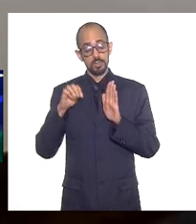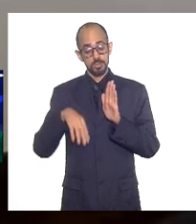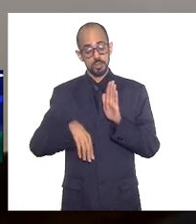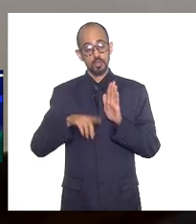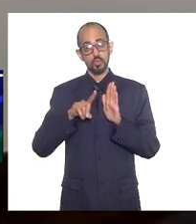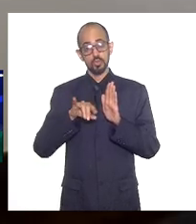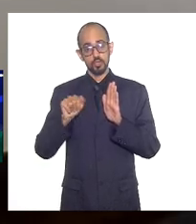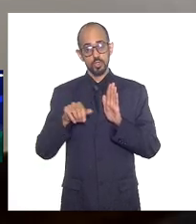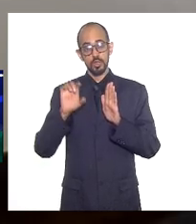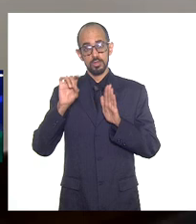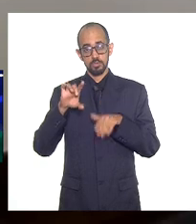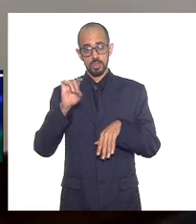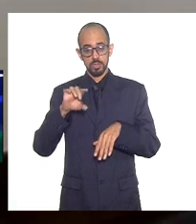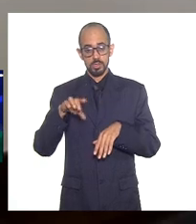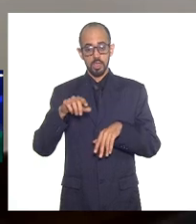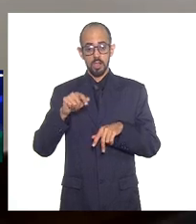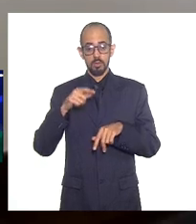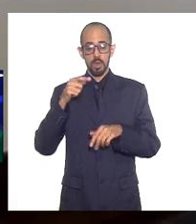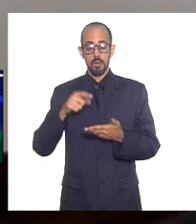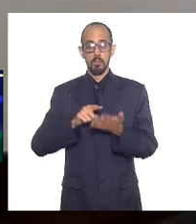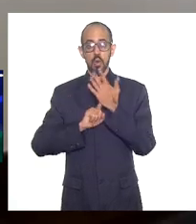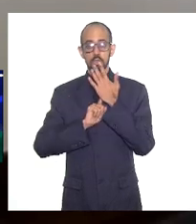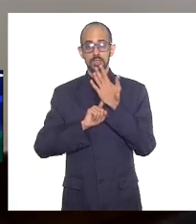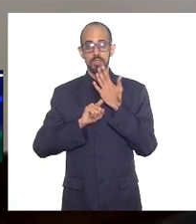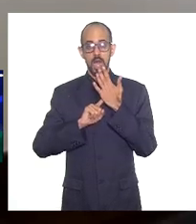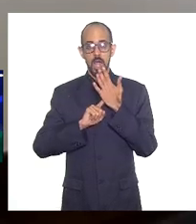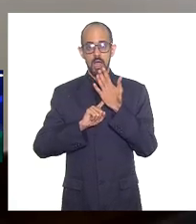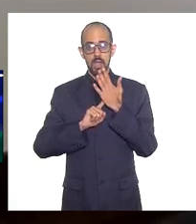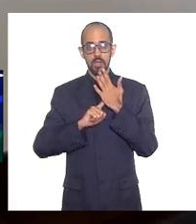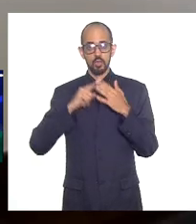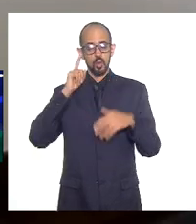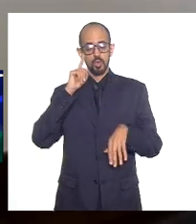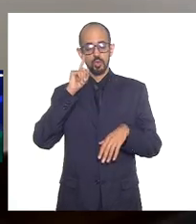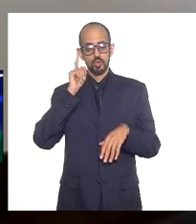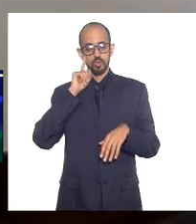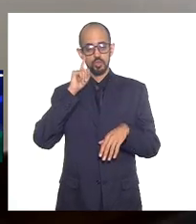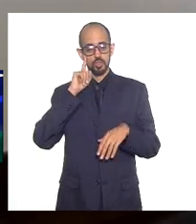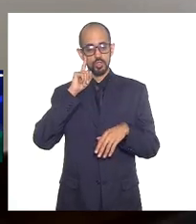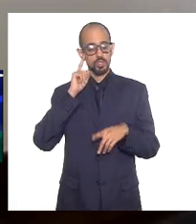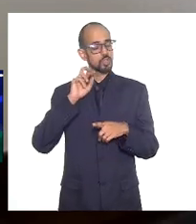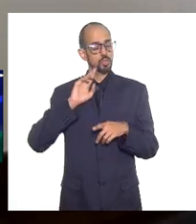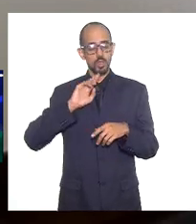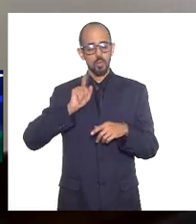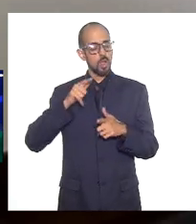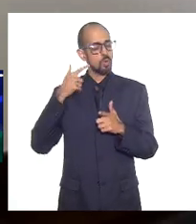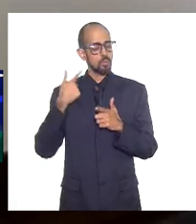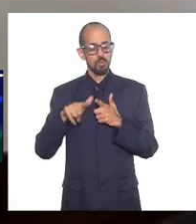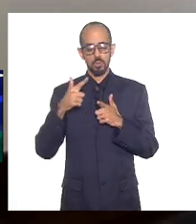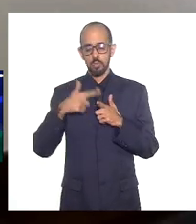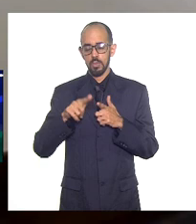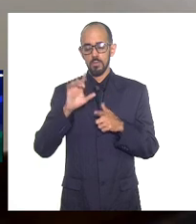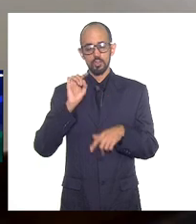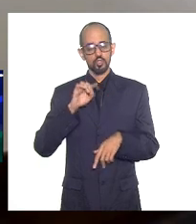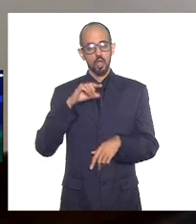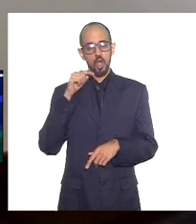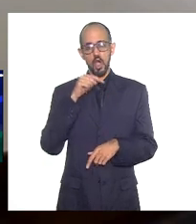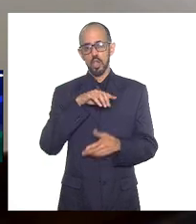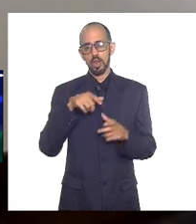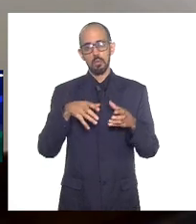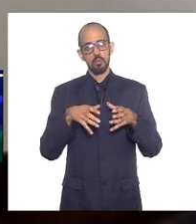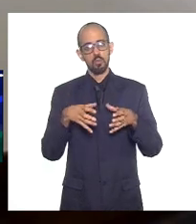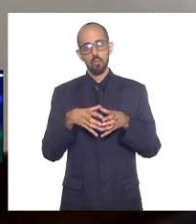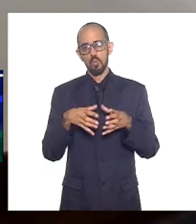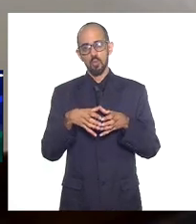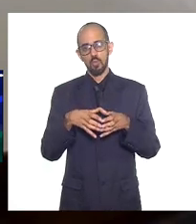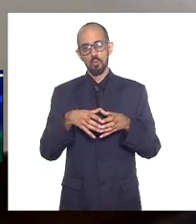tenha sim uma data para bater na nossa cara todo dia, que esse não é um problema só dos negros, esse não é um